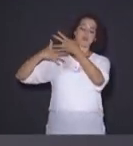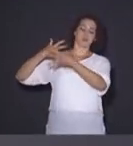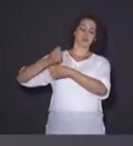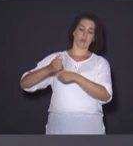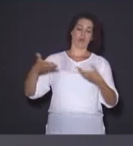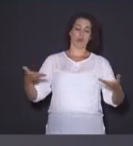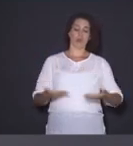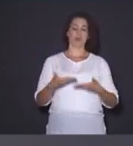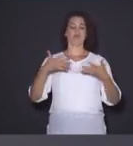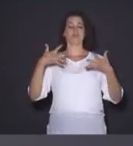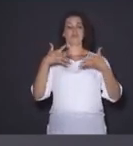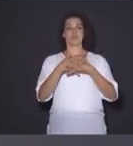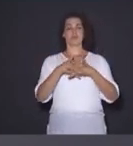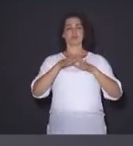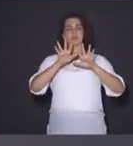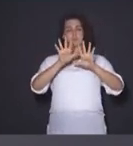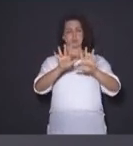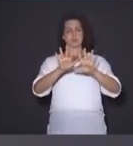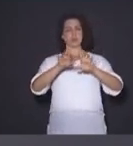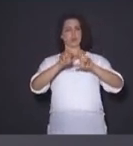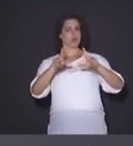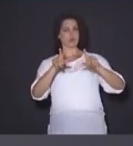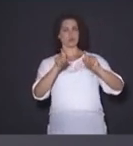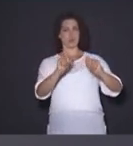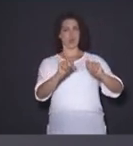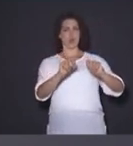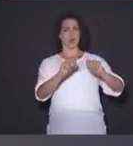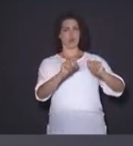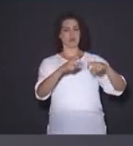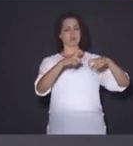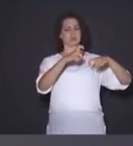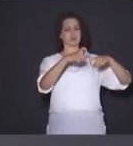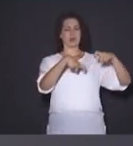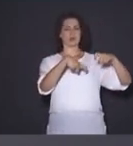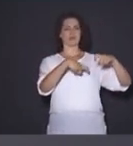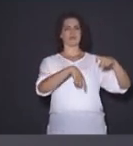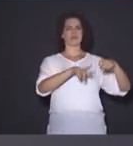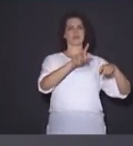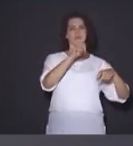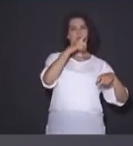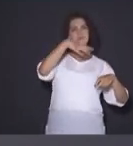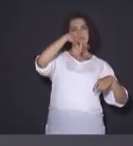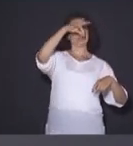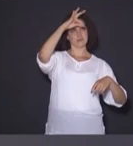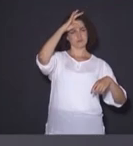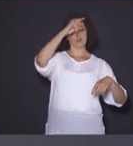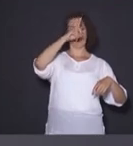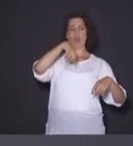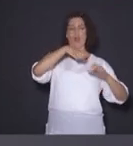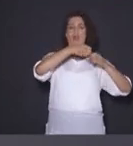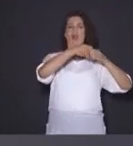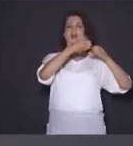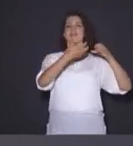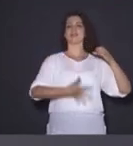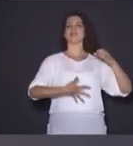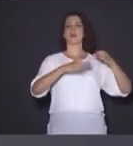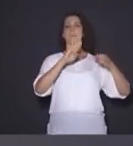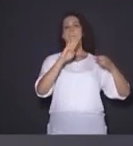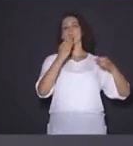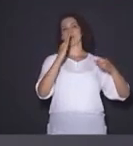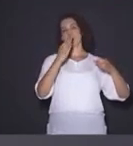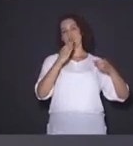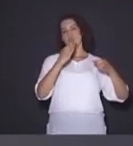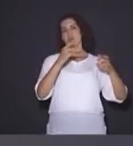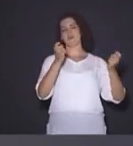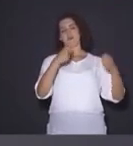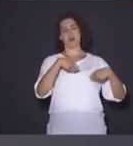né a gente fala de sexo é que é o órgão sexual com qual a gente nasce então só as nossas características biológicas é que ele